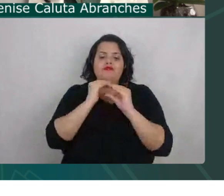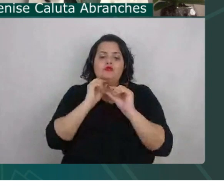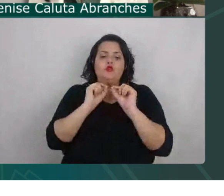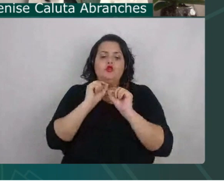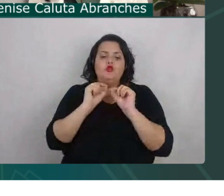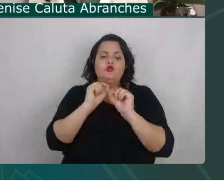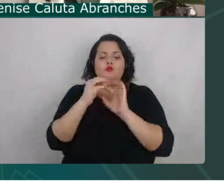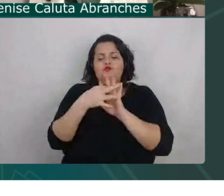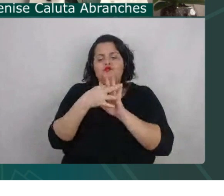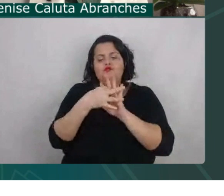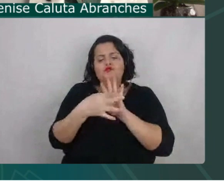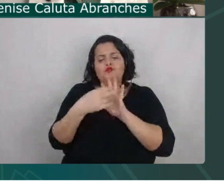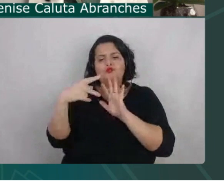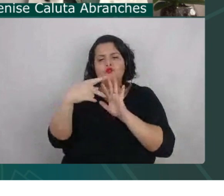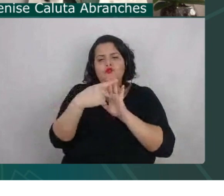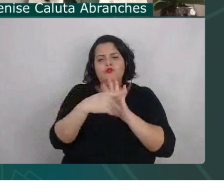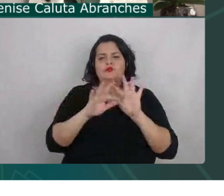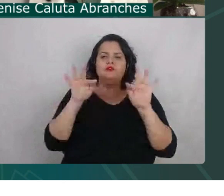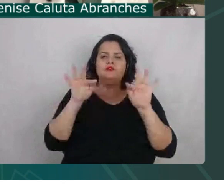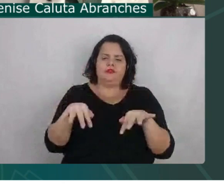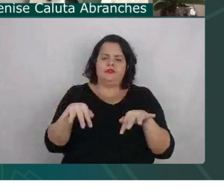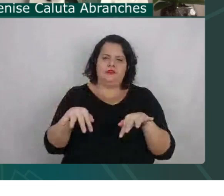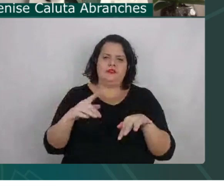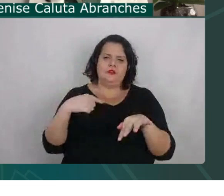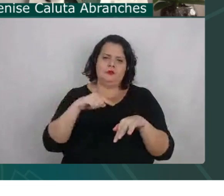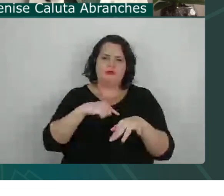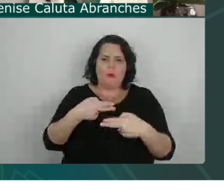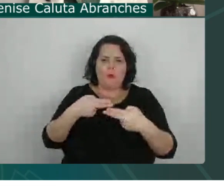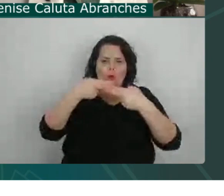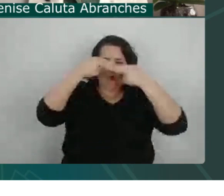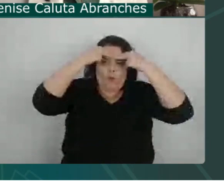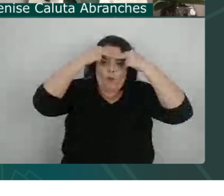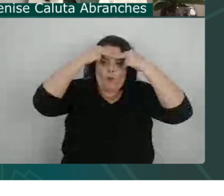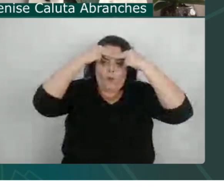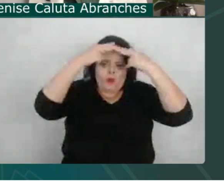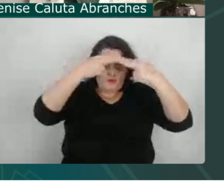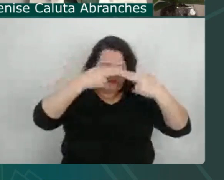aqui assistindo e para ficar guardado conosco.